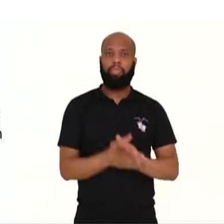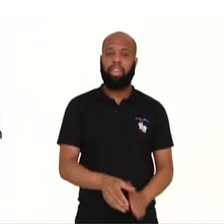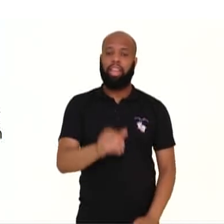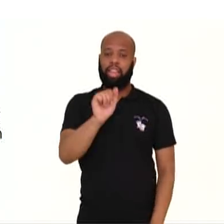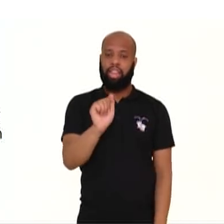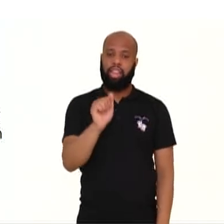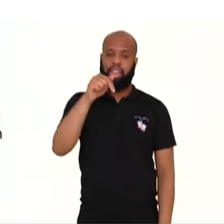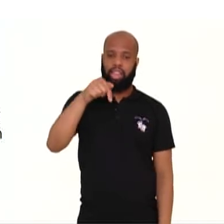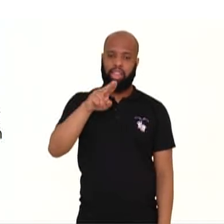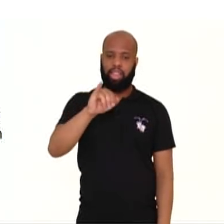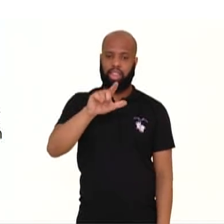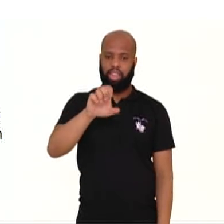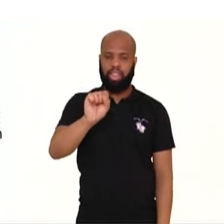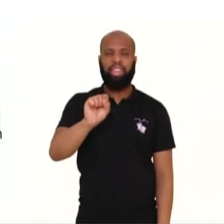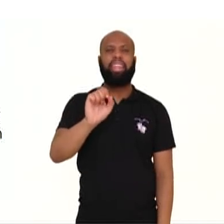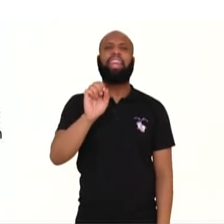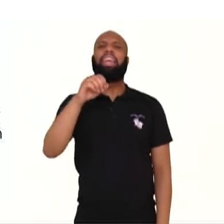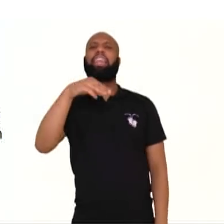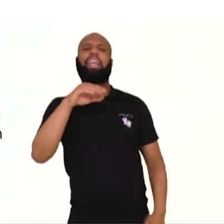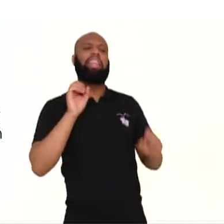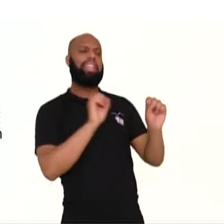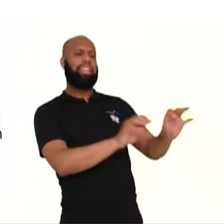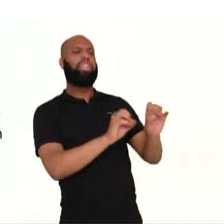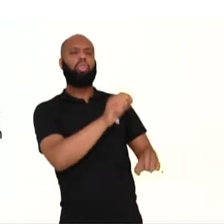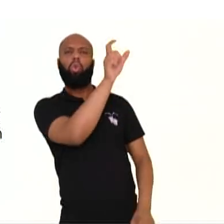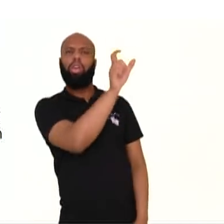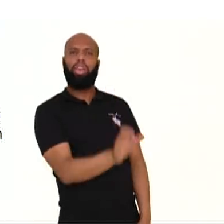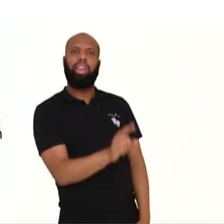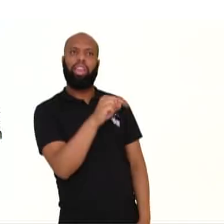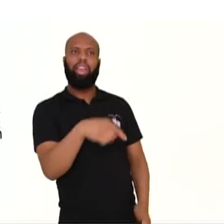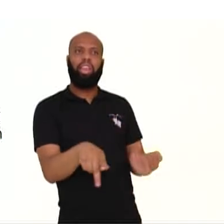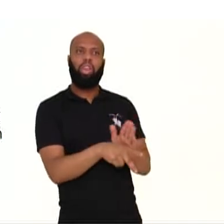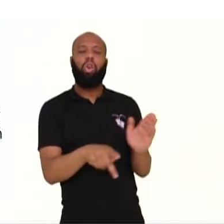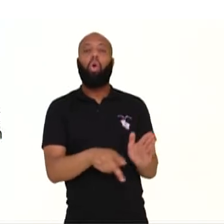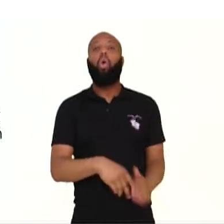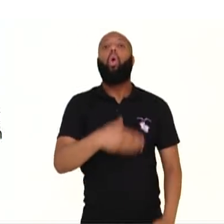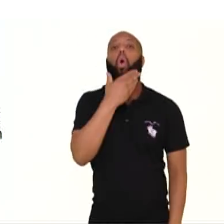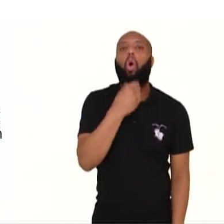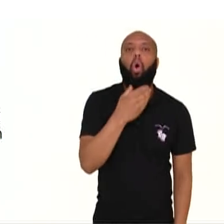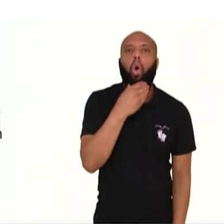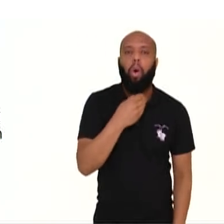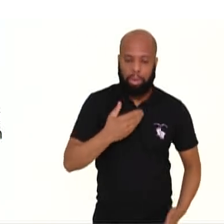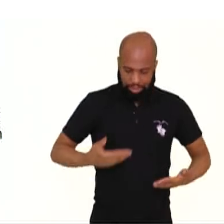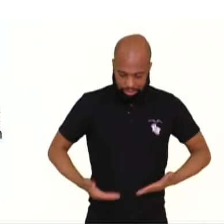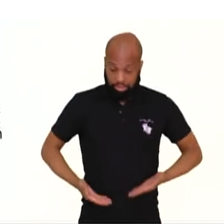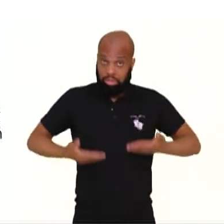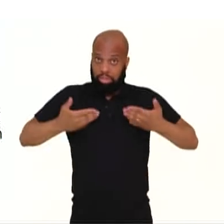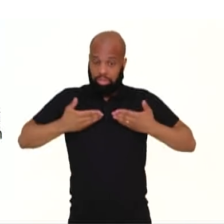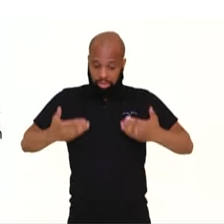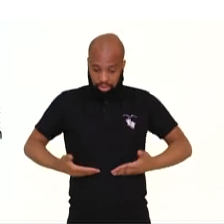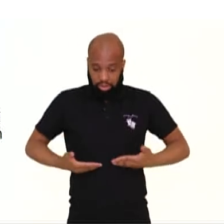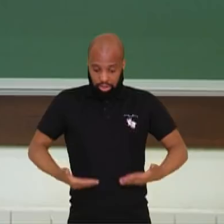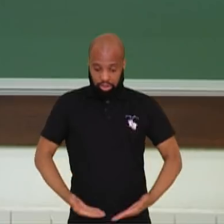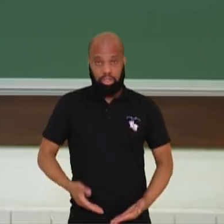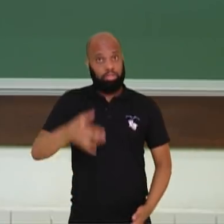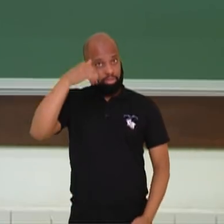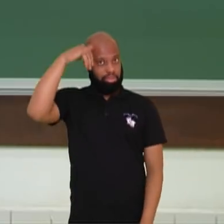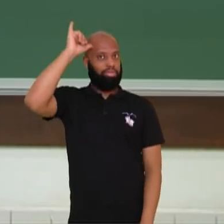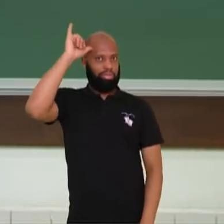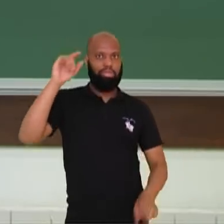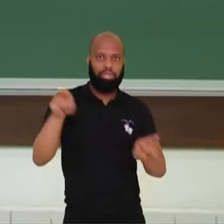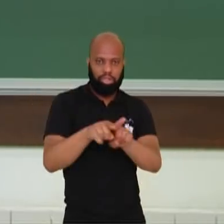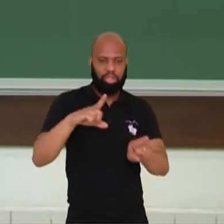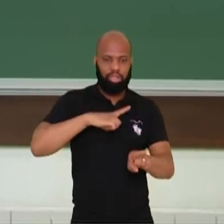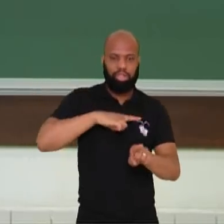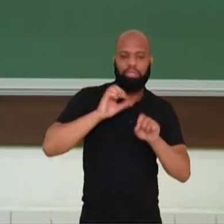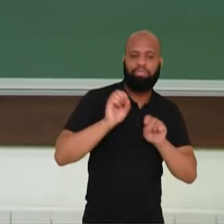por um centauro. Então, já na história do herói, além das suas origens divinas, você tem também uma educação